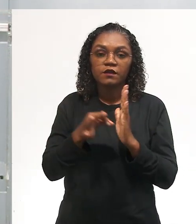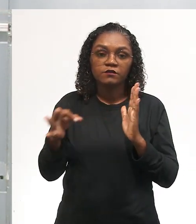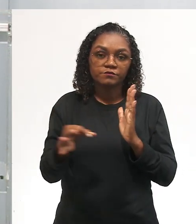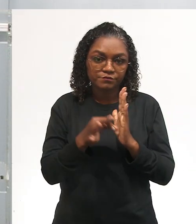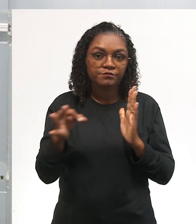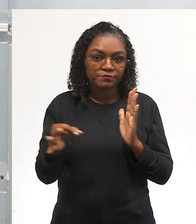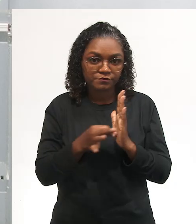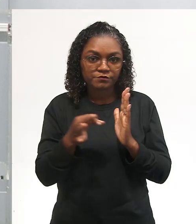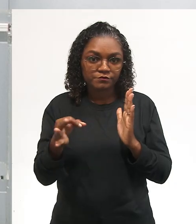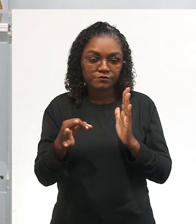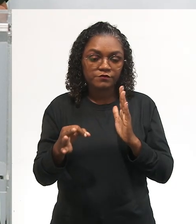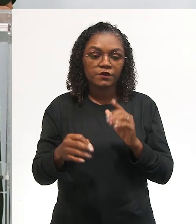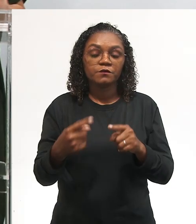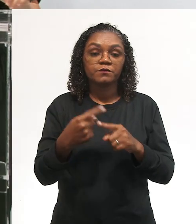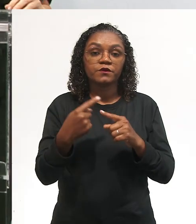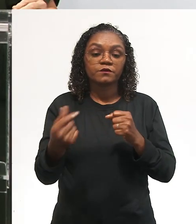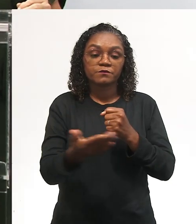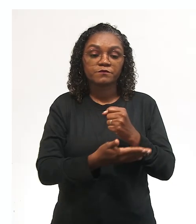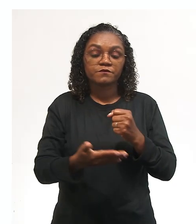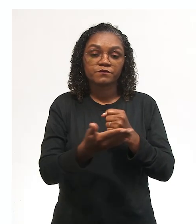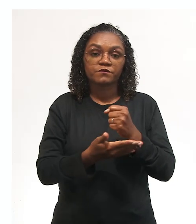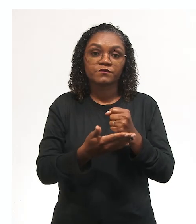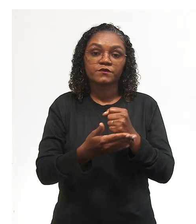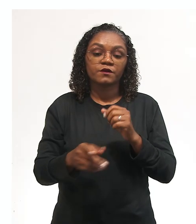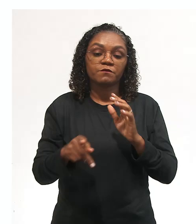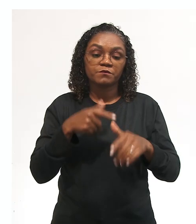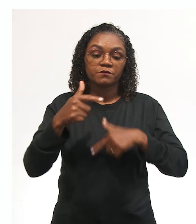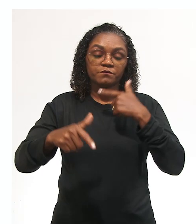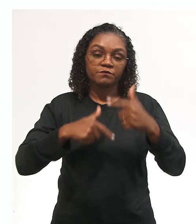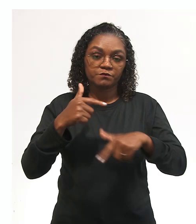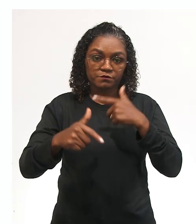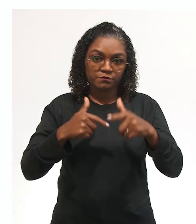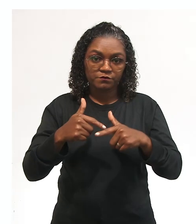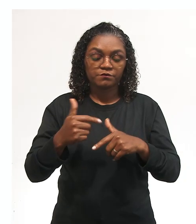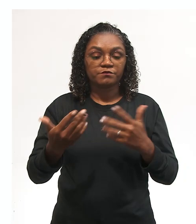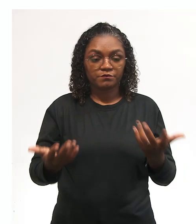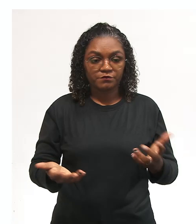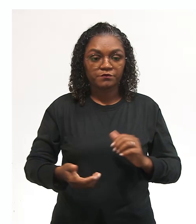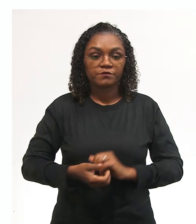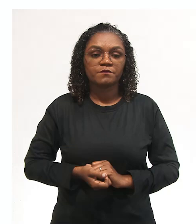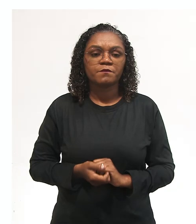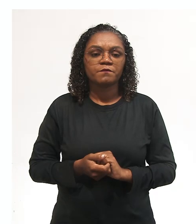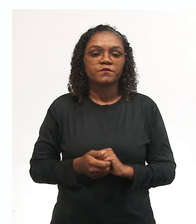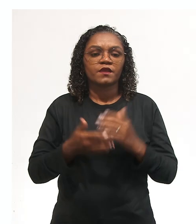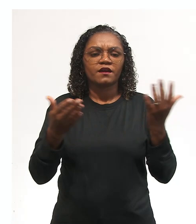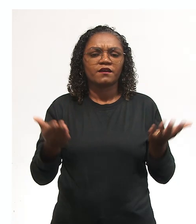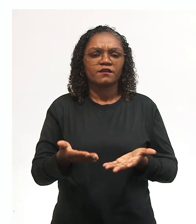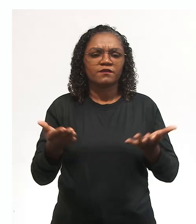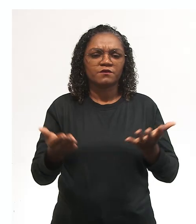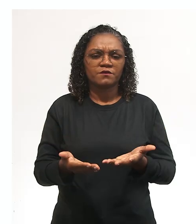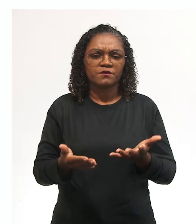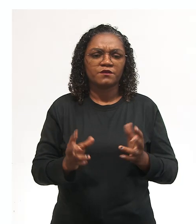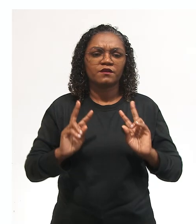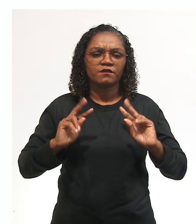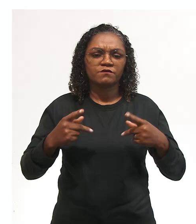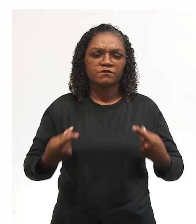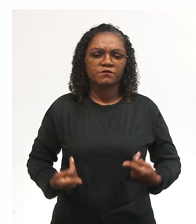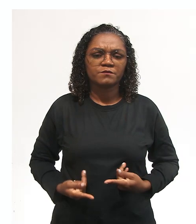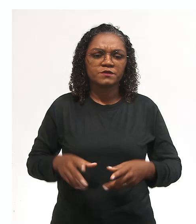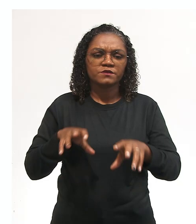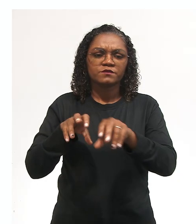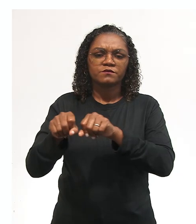com relação ao trabalho como princípio educativo. E a formação humana integral ou omnilateral, o